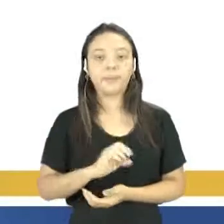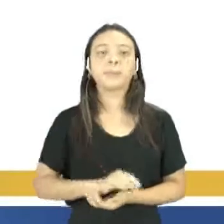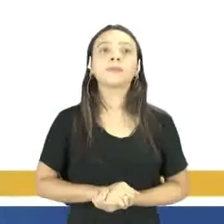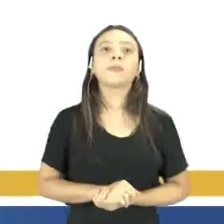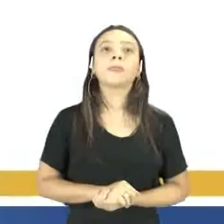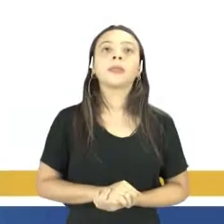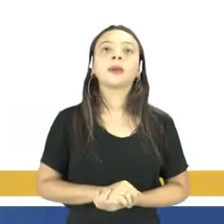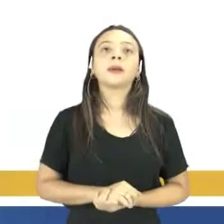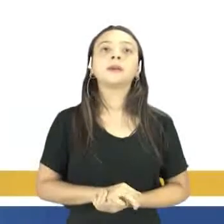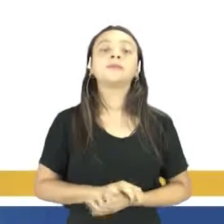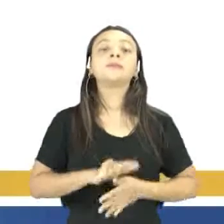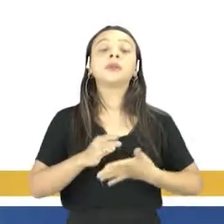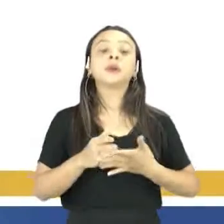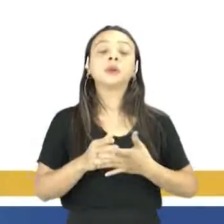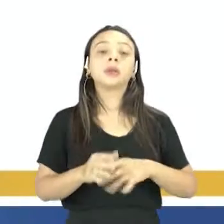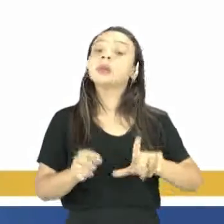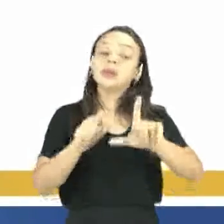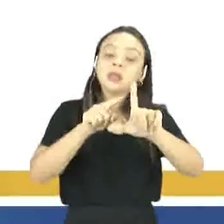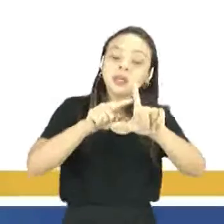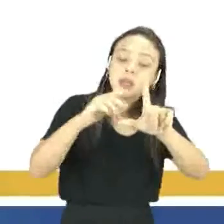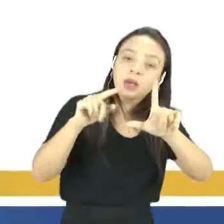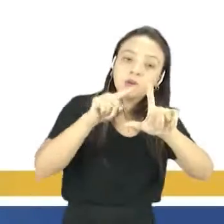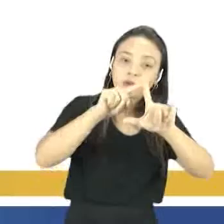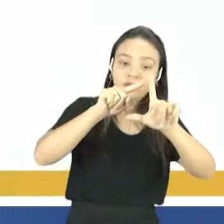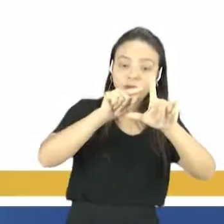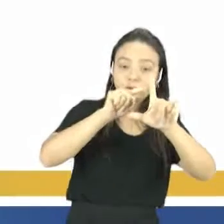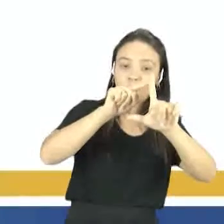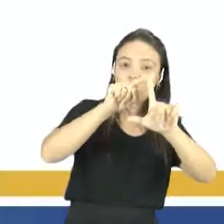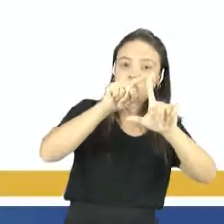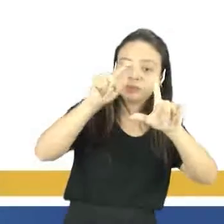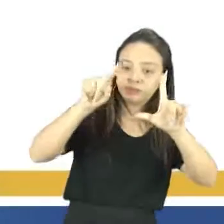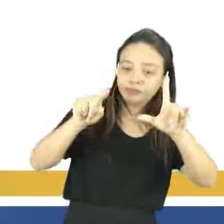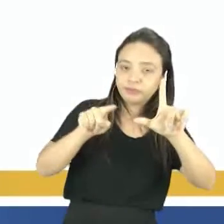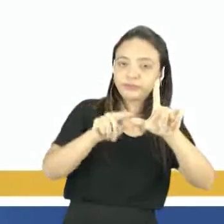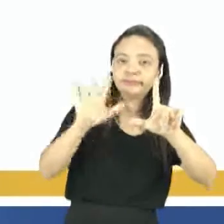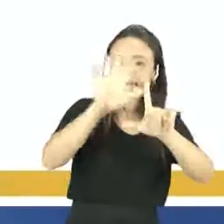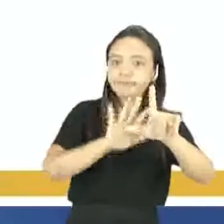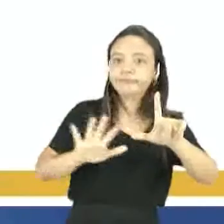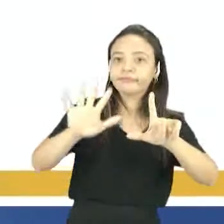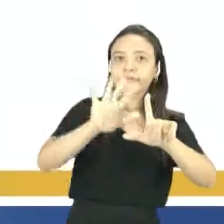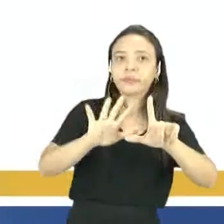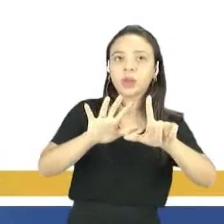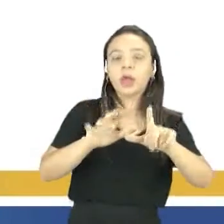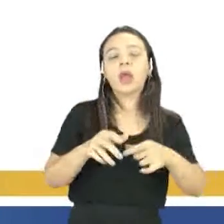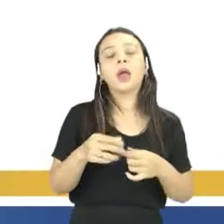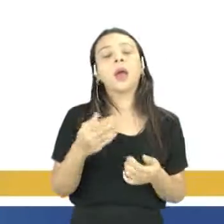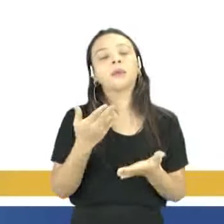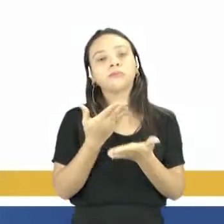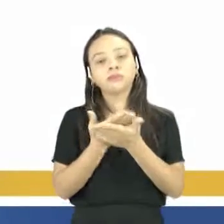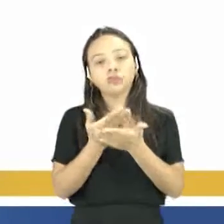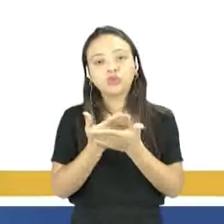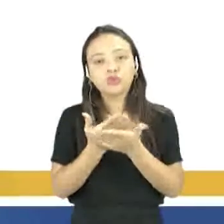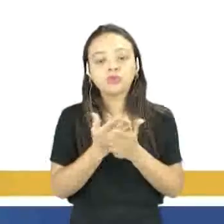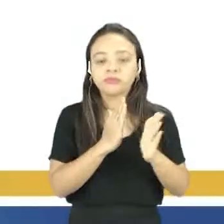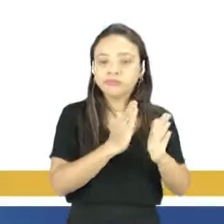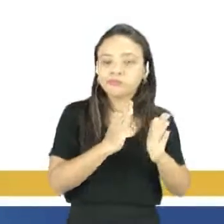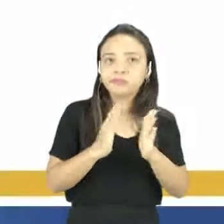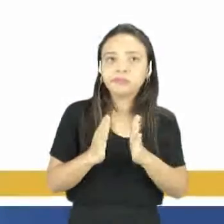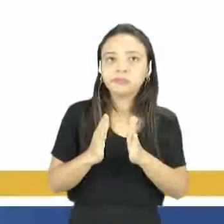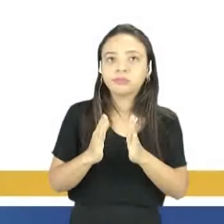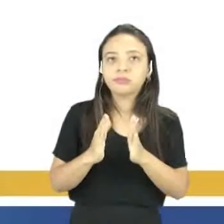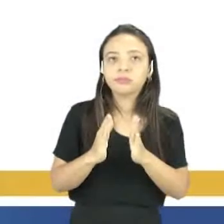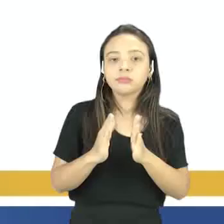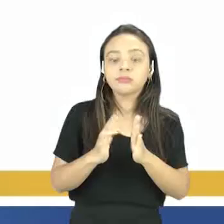Mesmo lidando com figuras espaciais, é muito importante nós estudarmos elas por partes, ou seja, fazendo